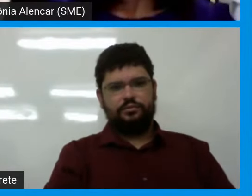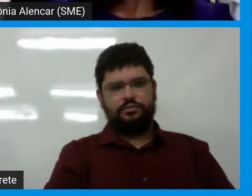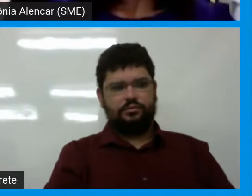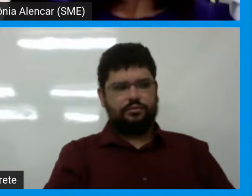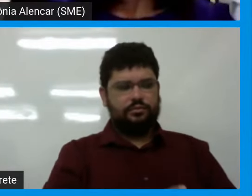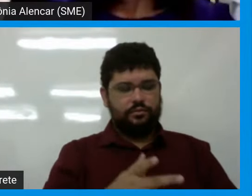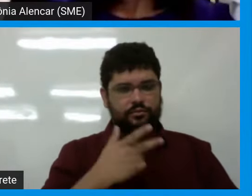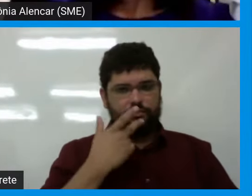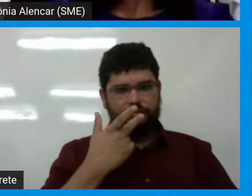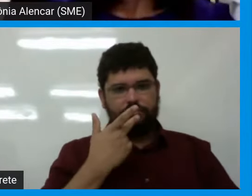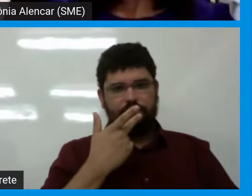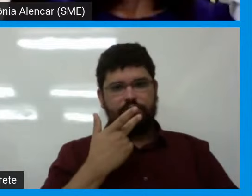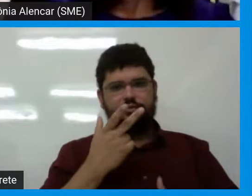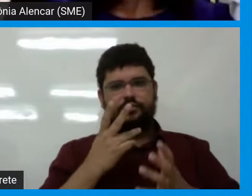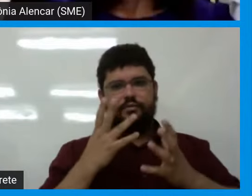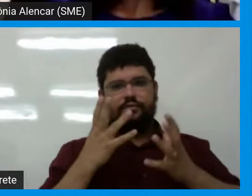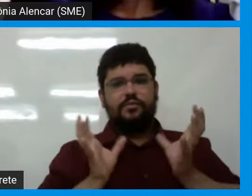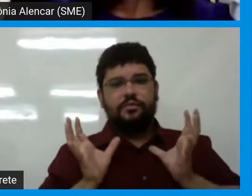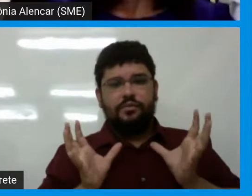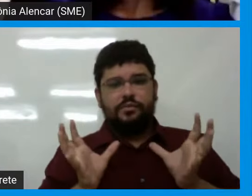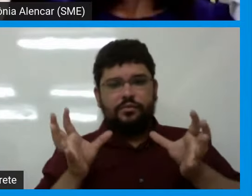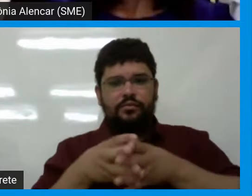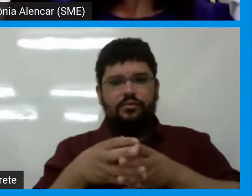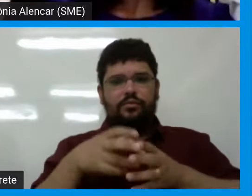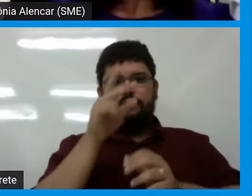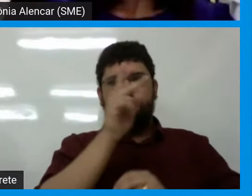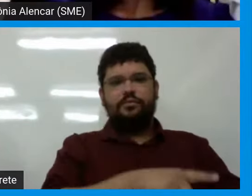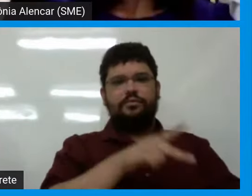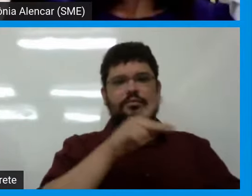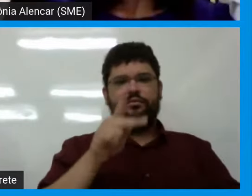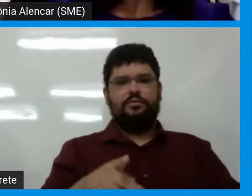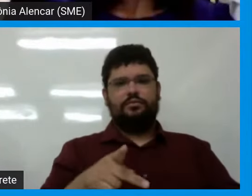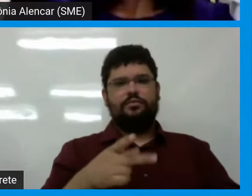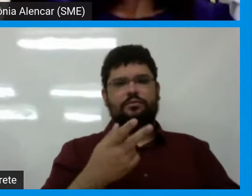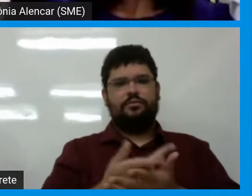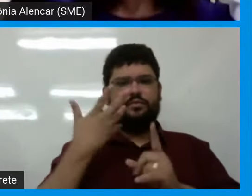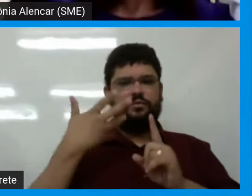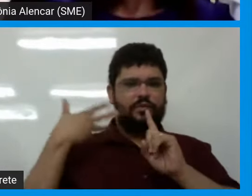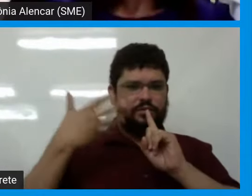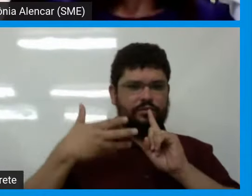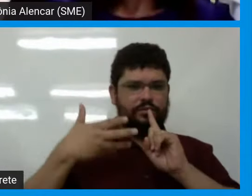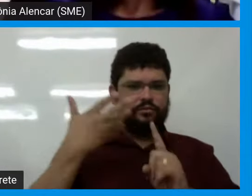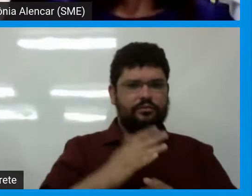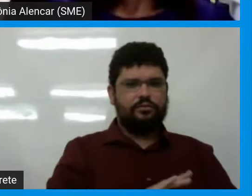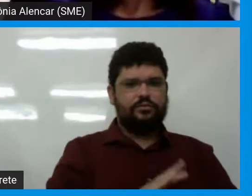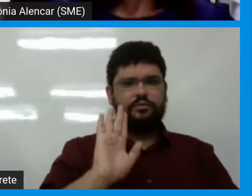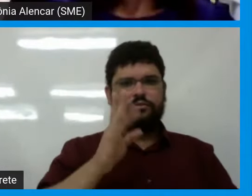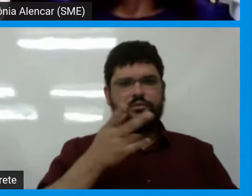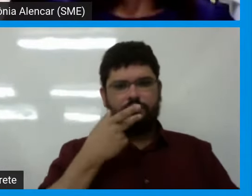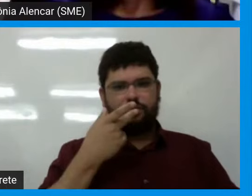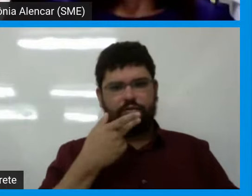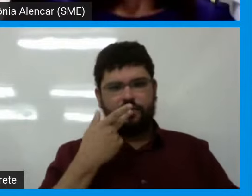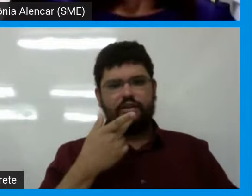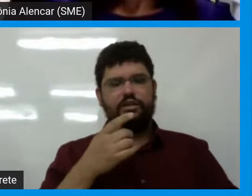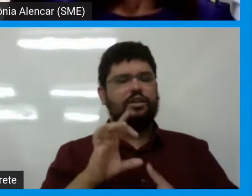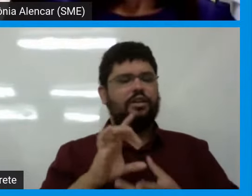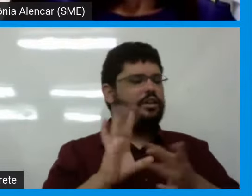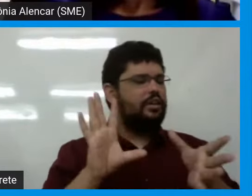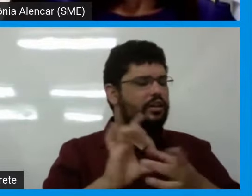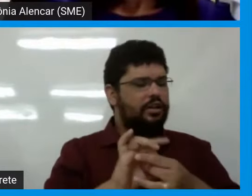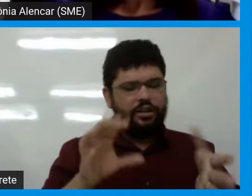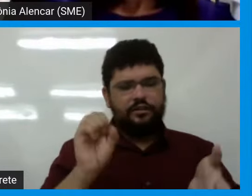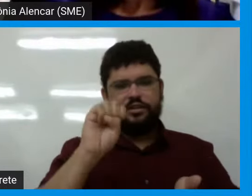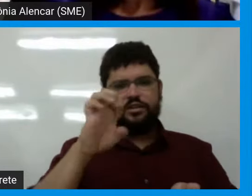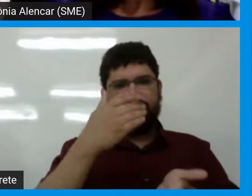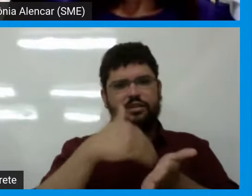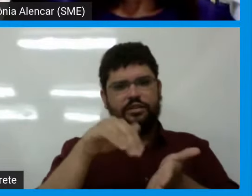disponibilizar, né, para a comunidade de educadores esse momento. Já digo que estou sempre à disposição da Secretaria Municipal